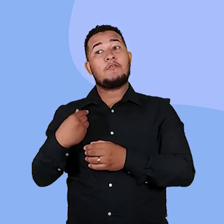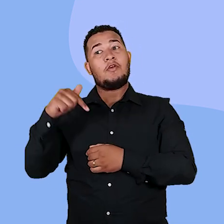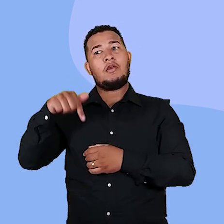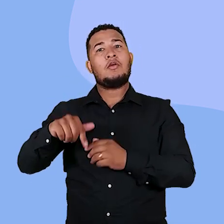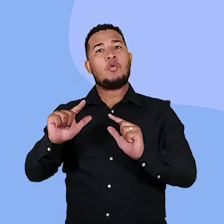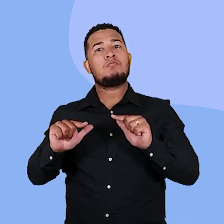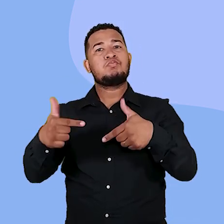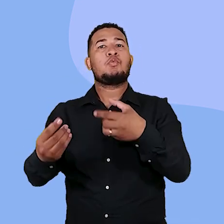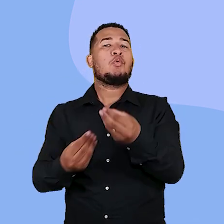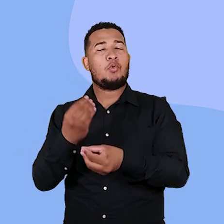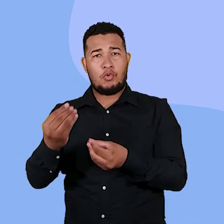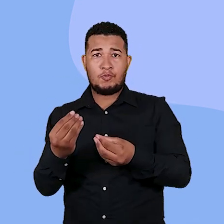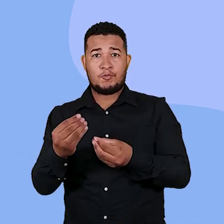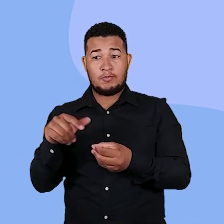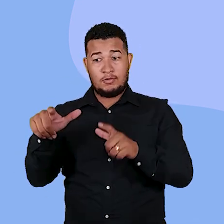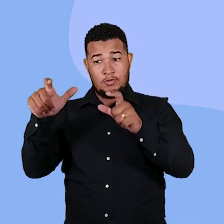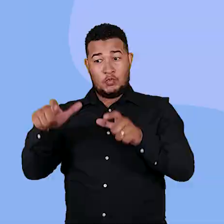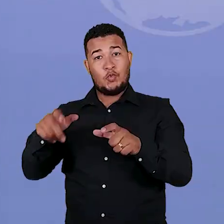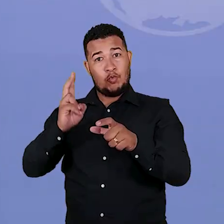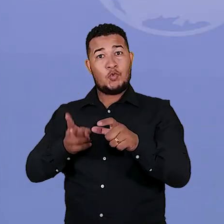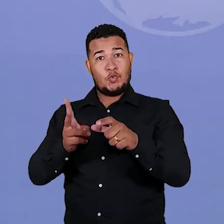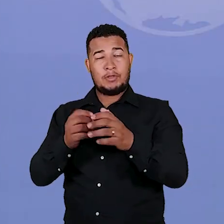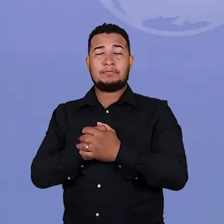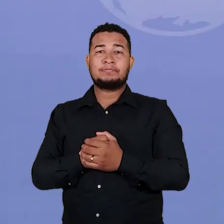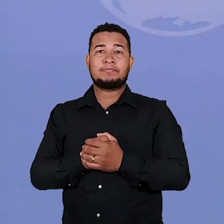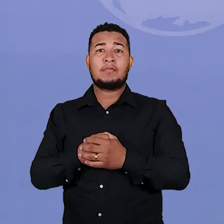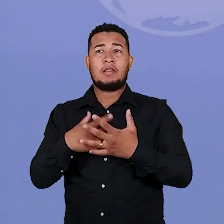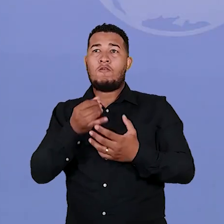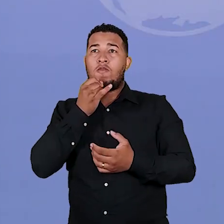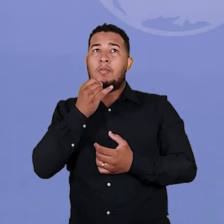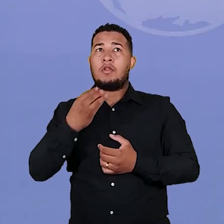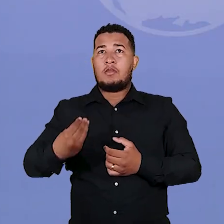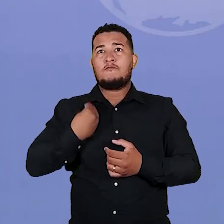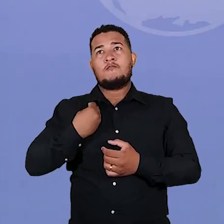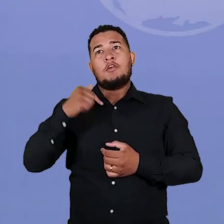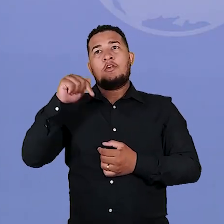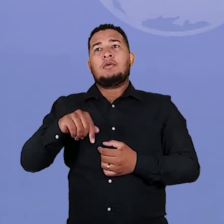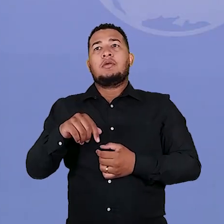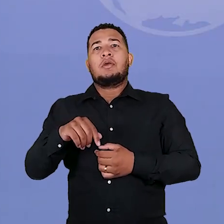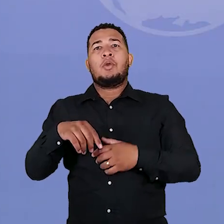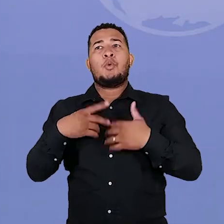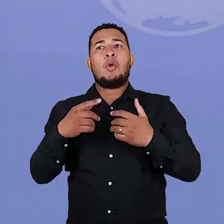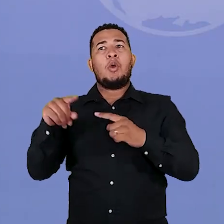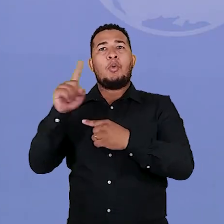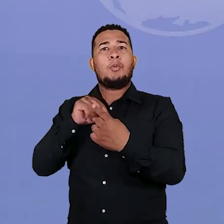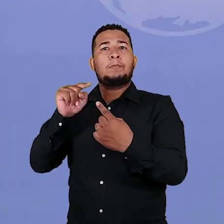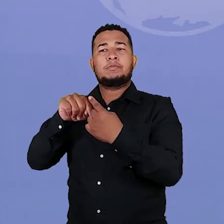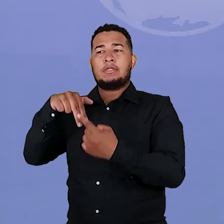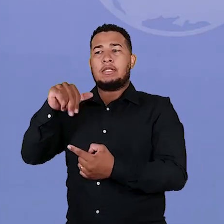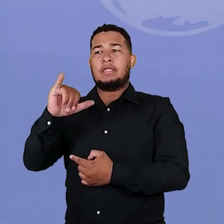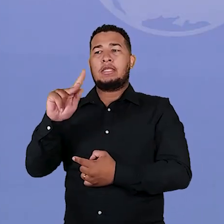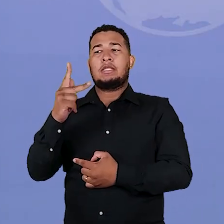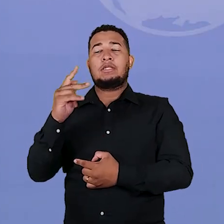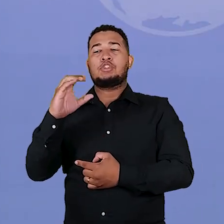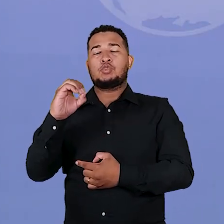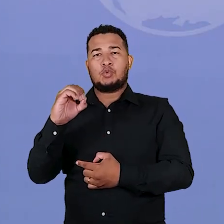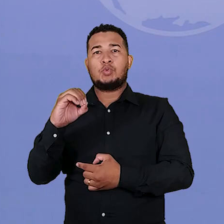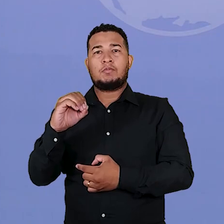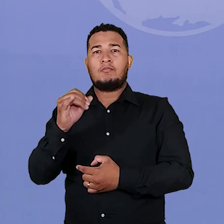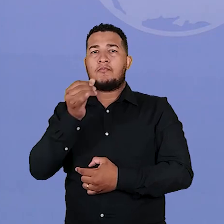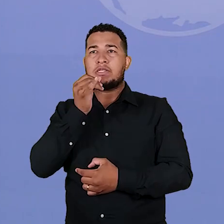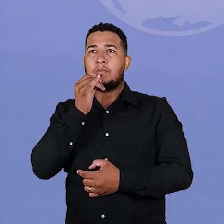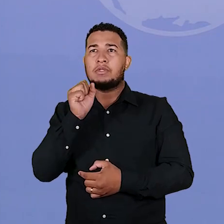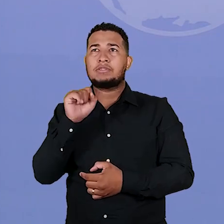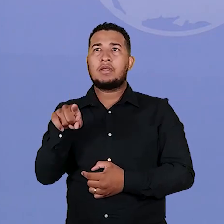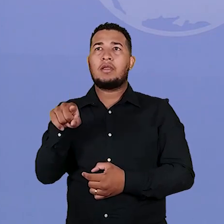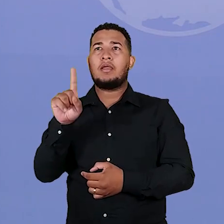no seu habitat. Então, um ser vivo, qual é o nicho ecológico dele?